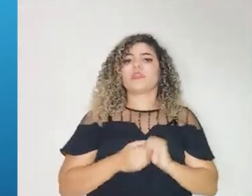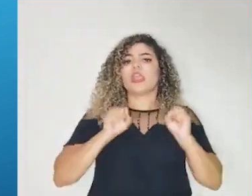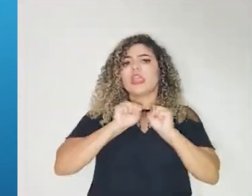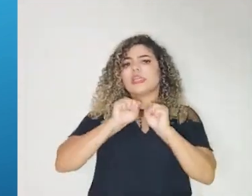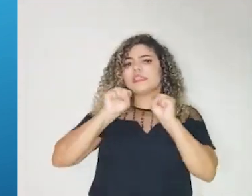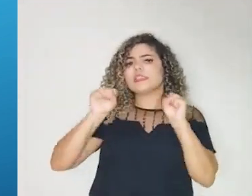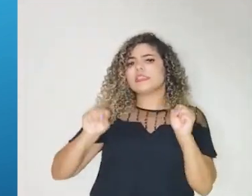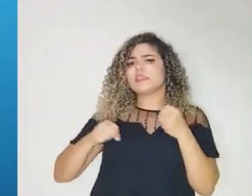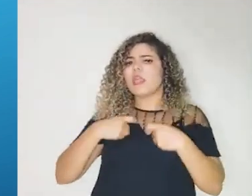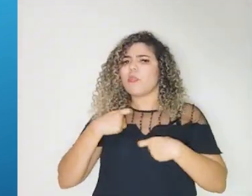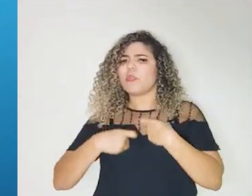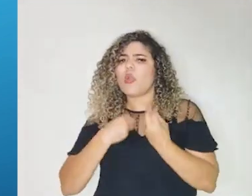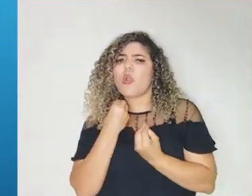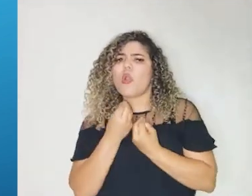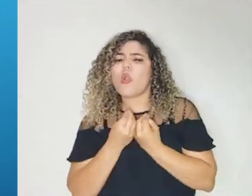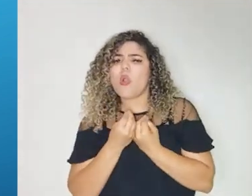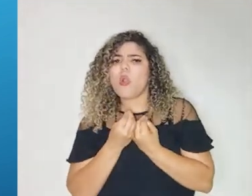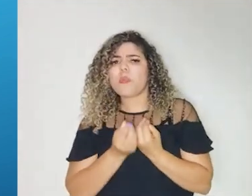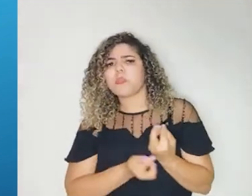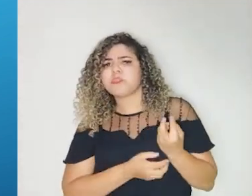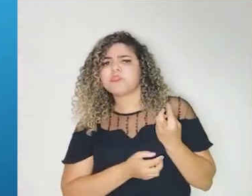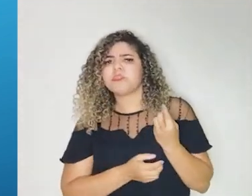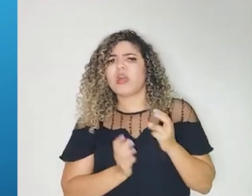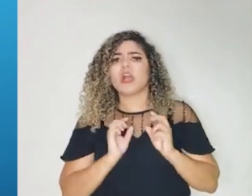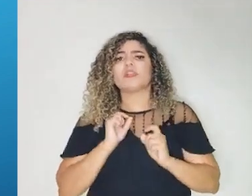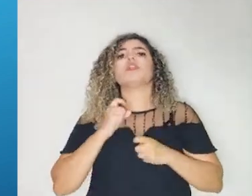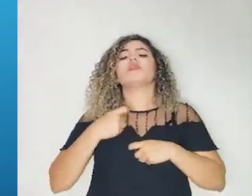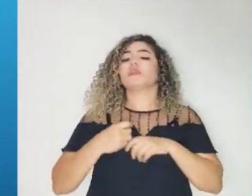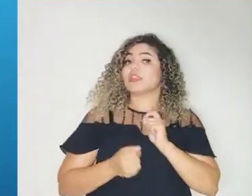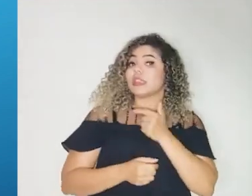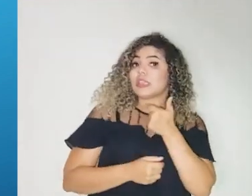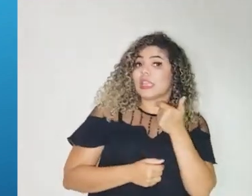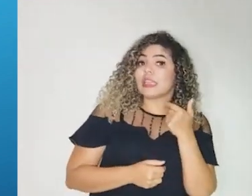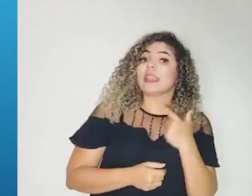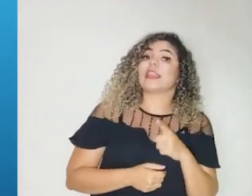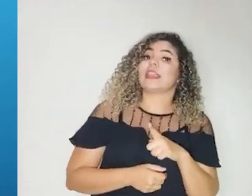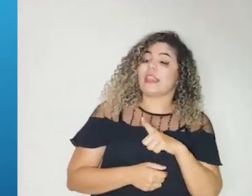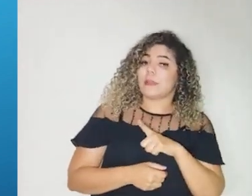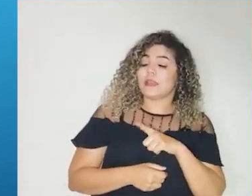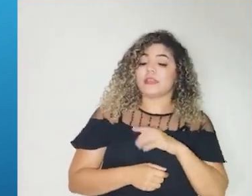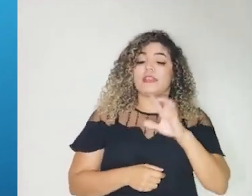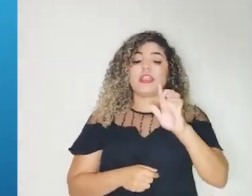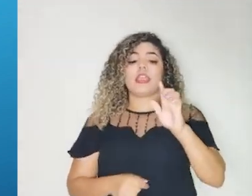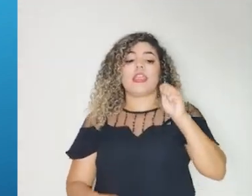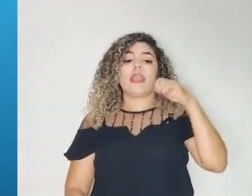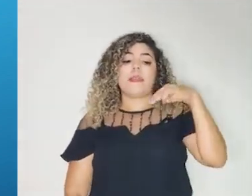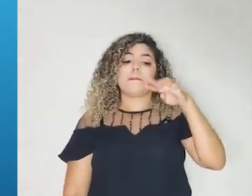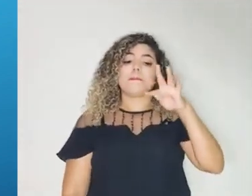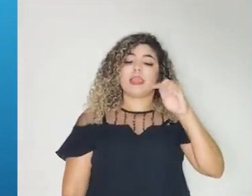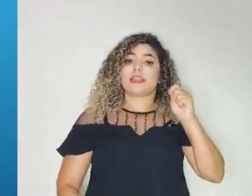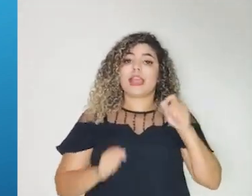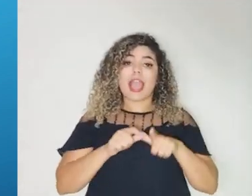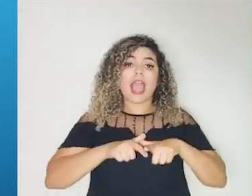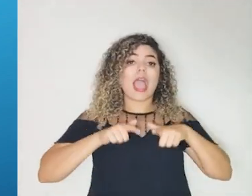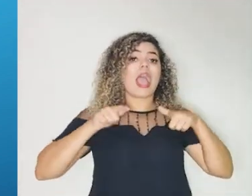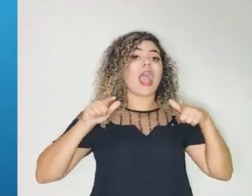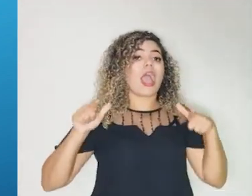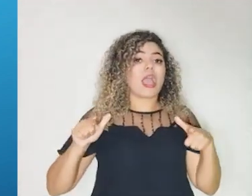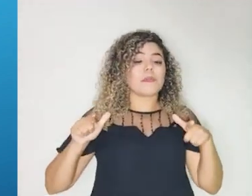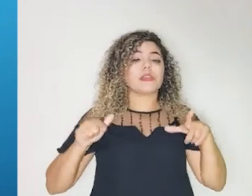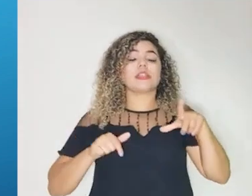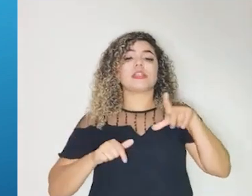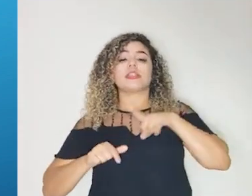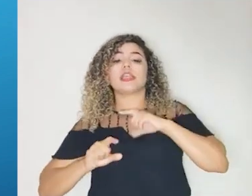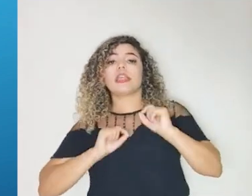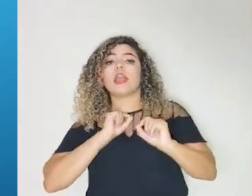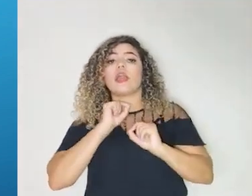Sistema reprodutor. Nós temos aqui uma reprodução que é sexuada, ou seja, com a presença de gametas. A maioria desses animais são